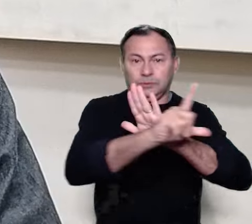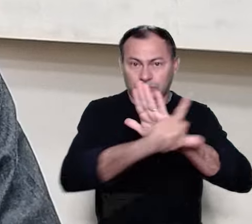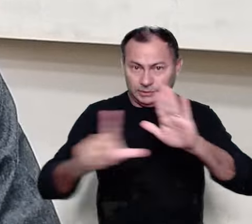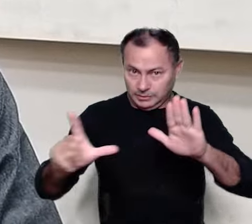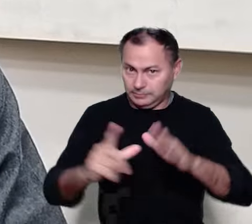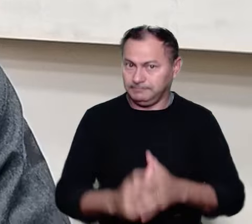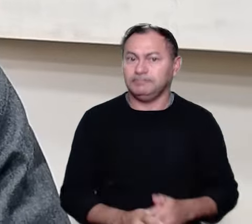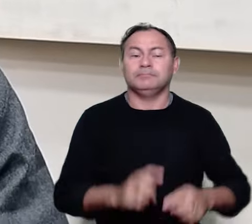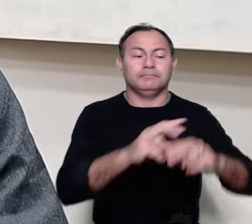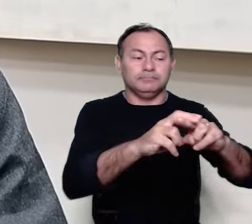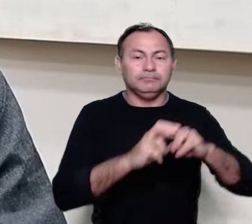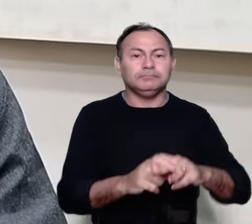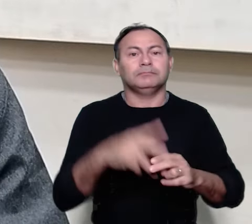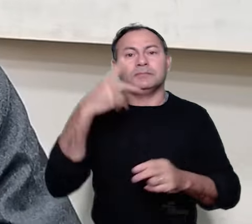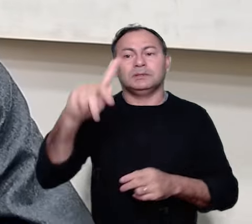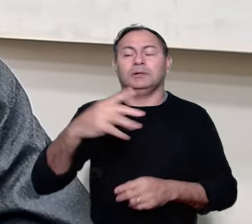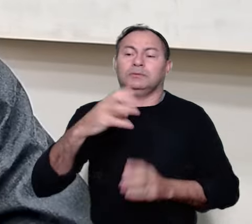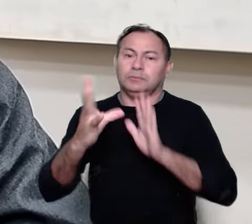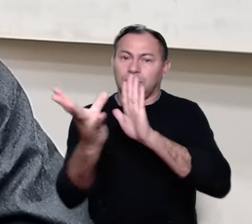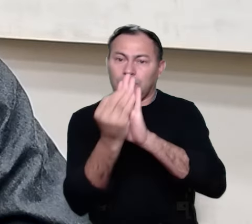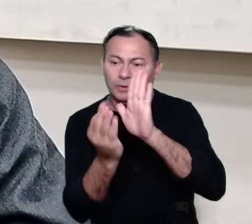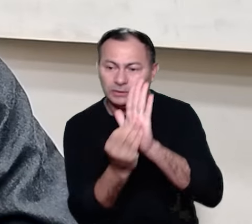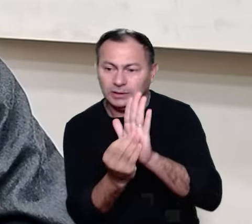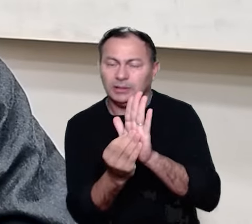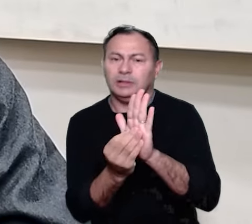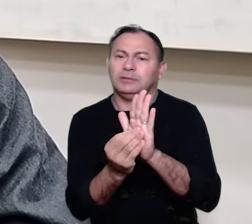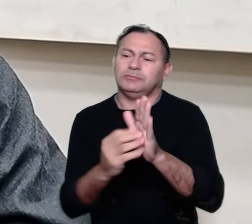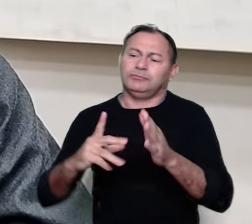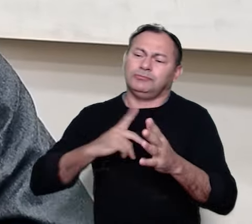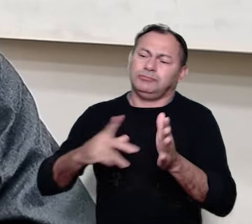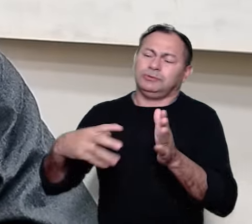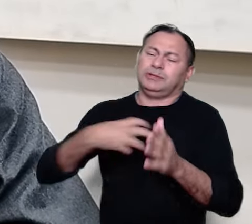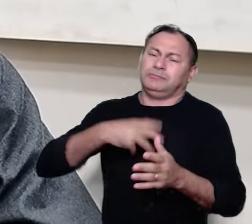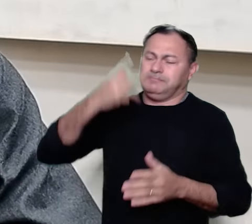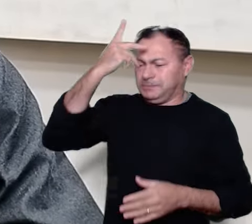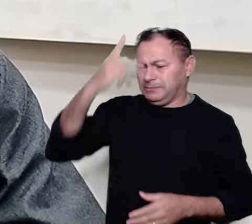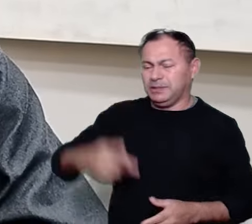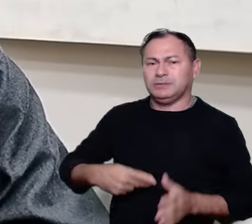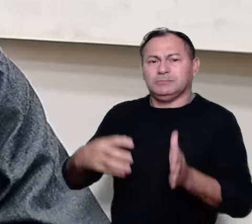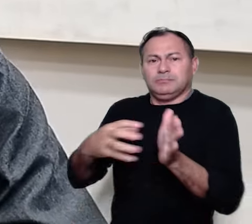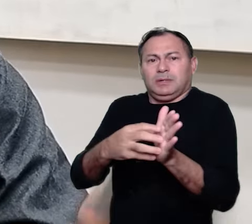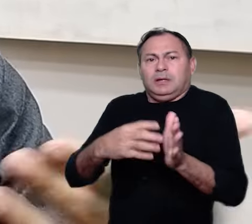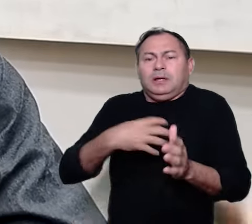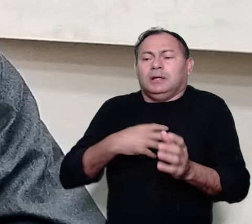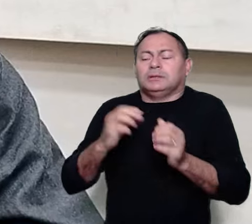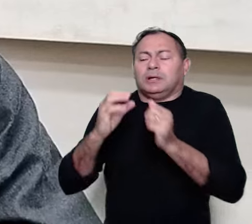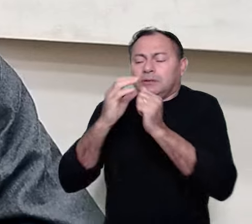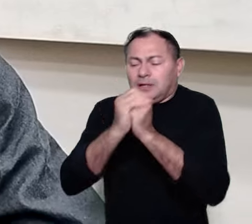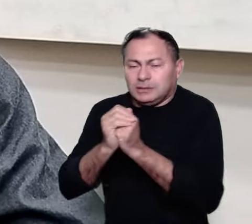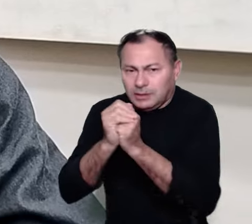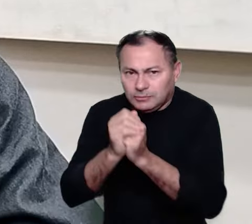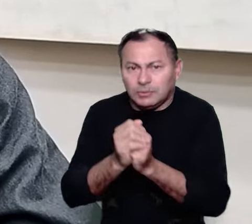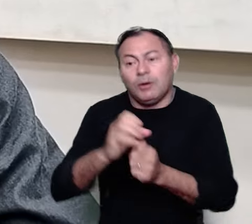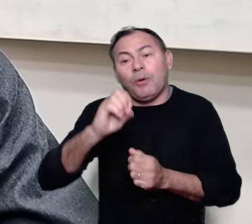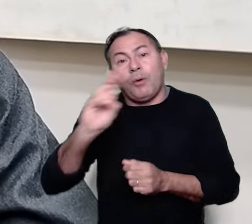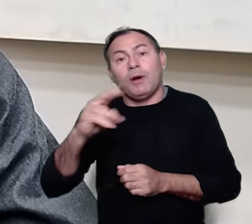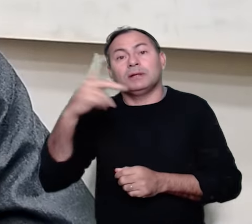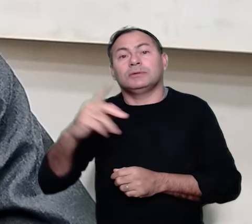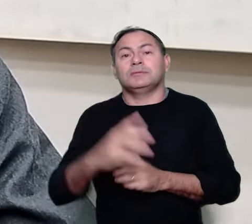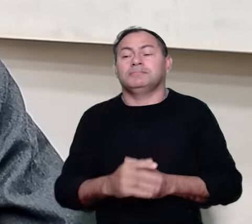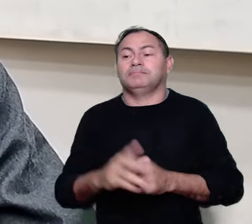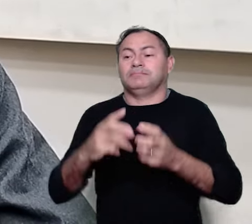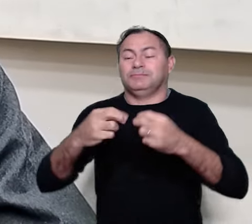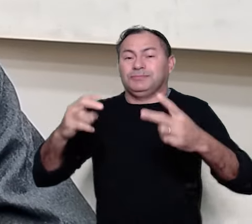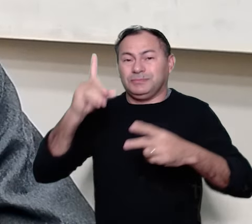litúrgica, devido ao seu conteúdo subjetivo e intimista, a sua duração ou a